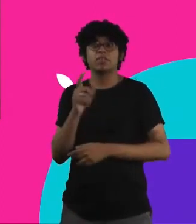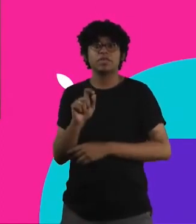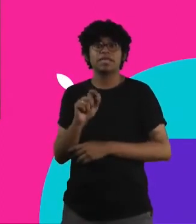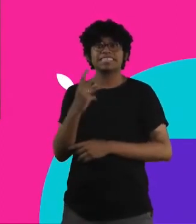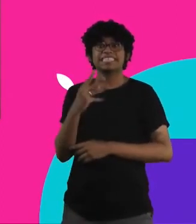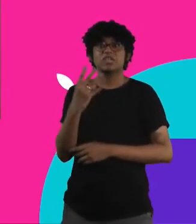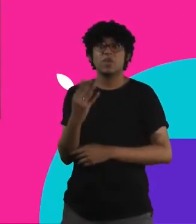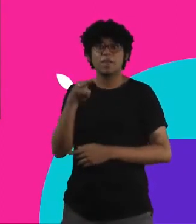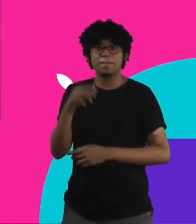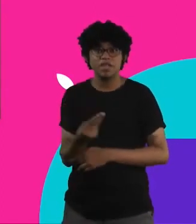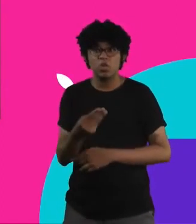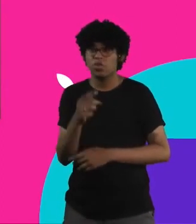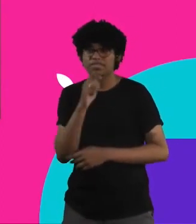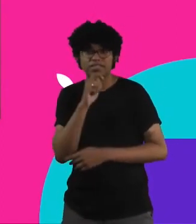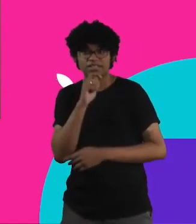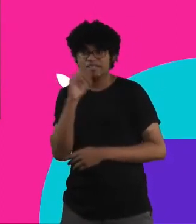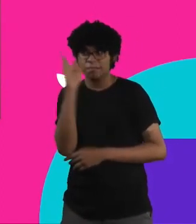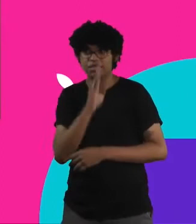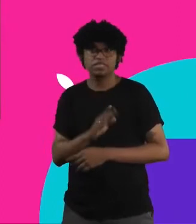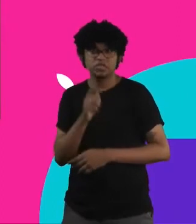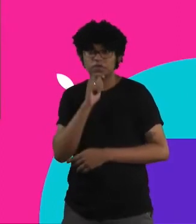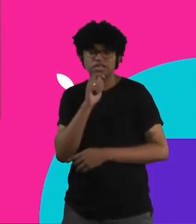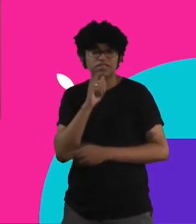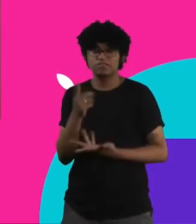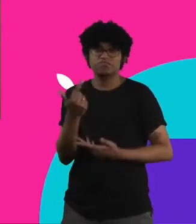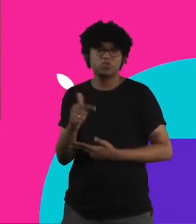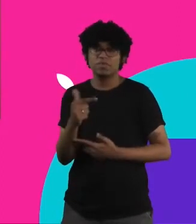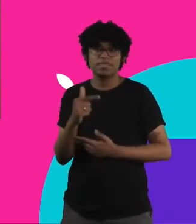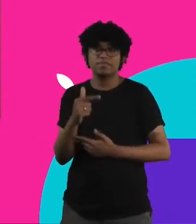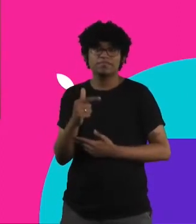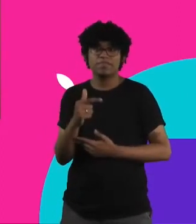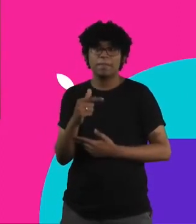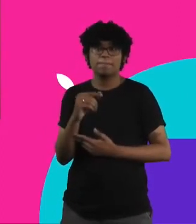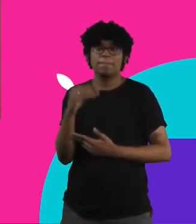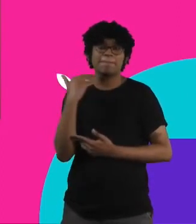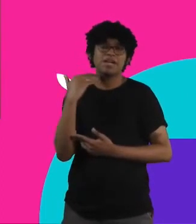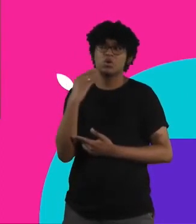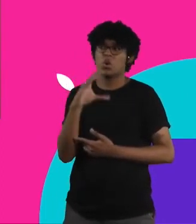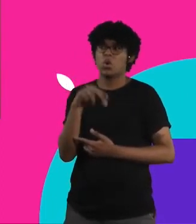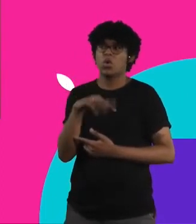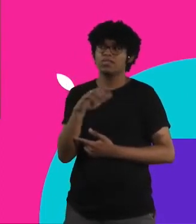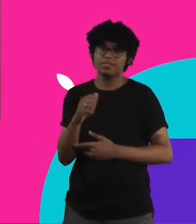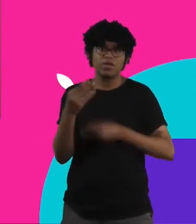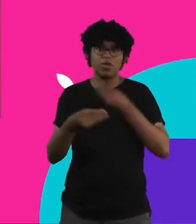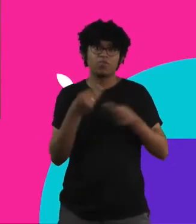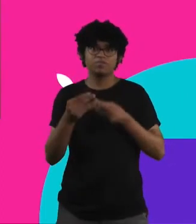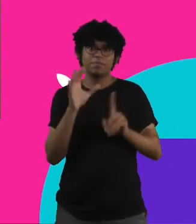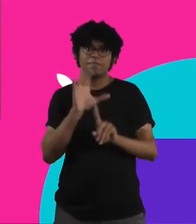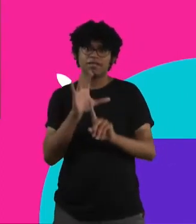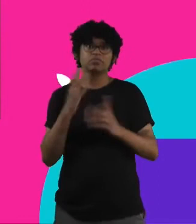têm uma conta bancária ou não utilizam com frequência. Isso dá um impacto, né? Para a gente